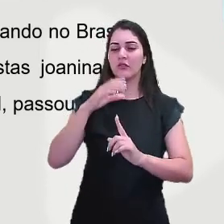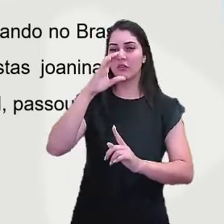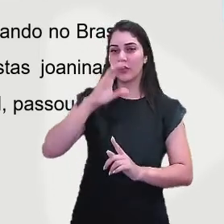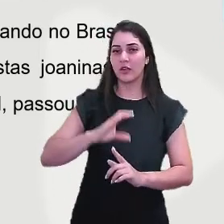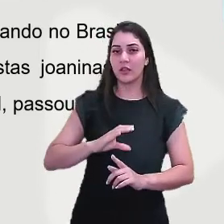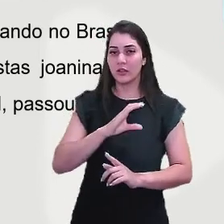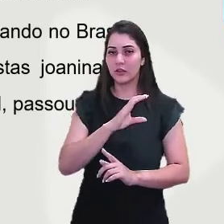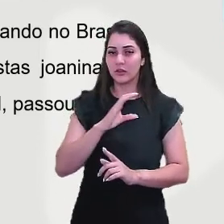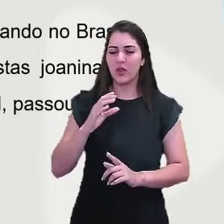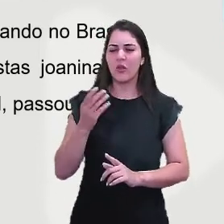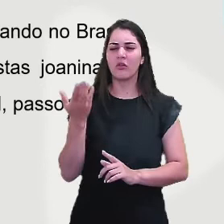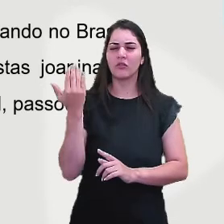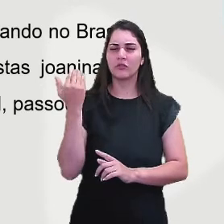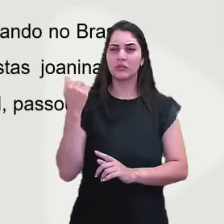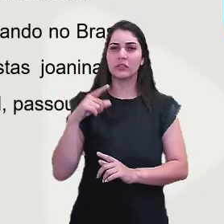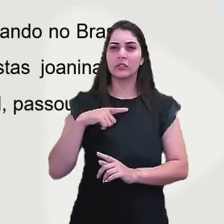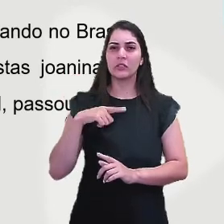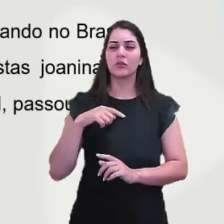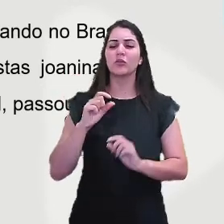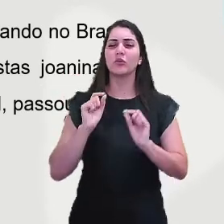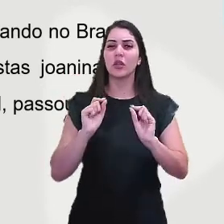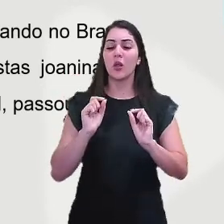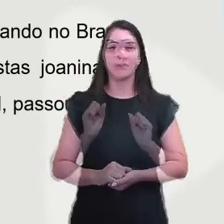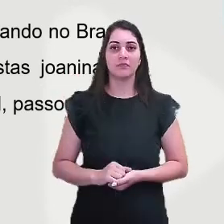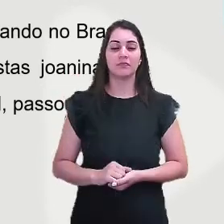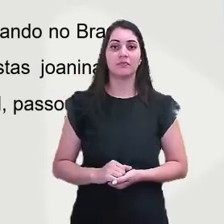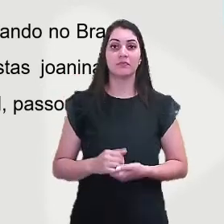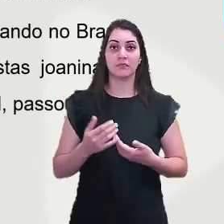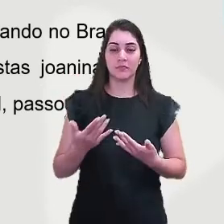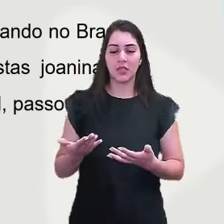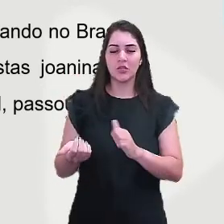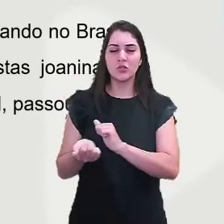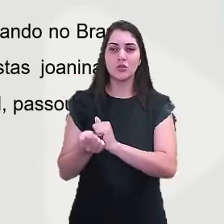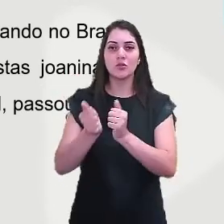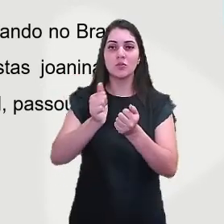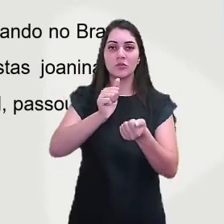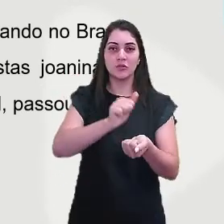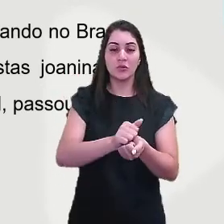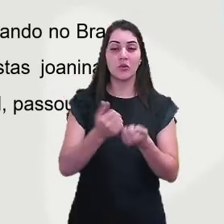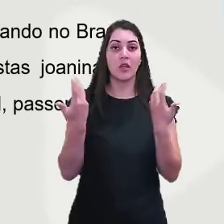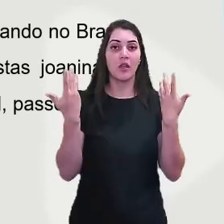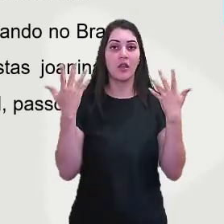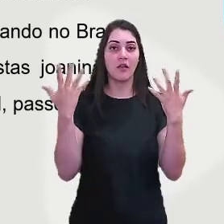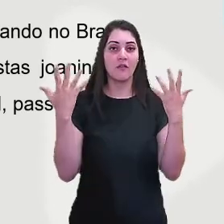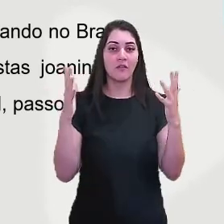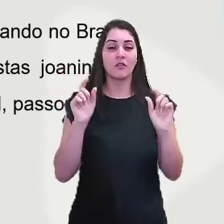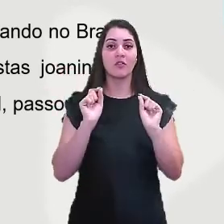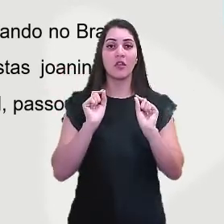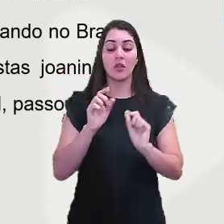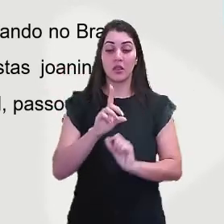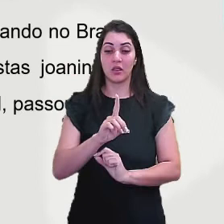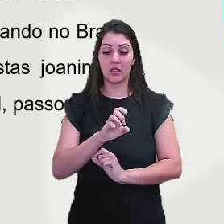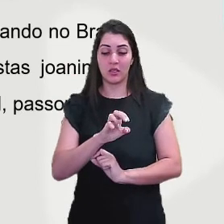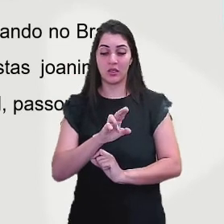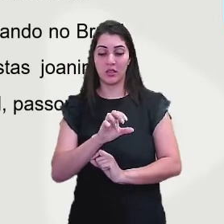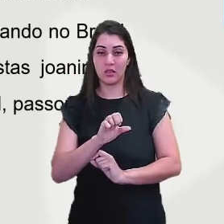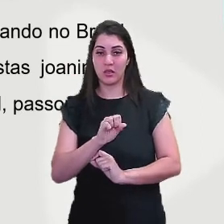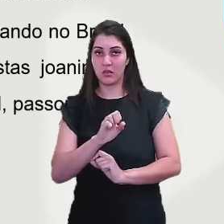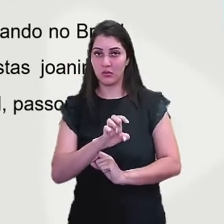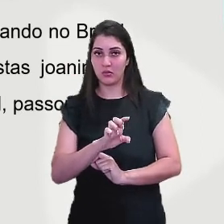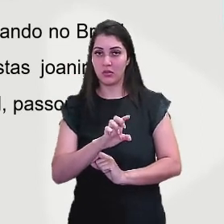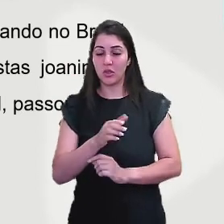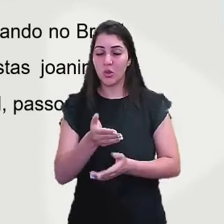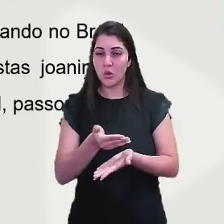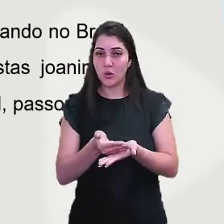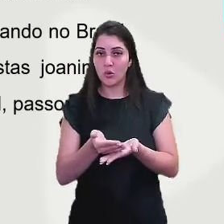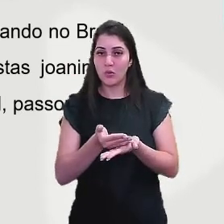que a igreja nesse tempo tinha um poder extremo. Ela substituiu as festas que eram dedicadas aos deuses pagãos e começou